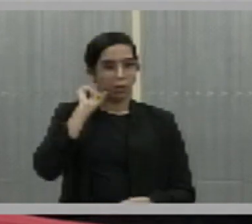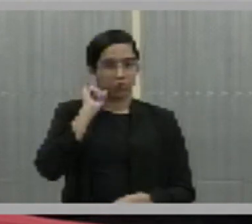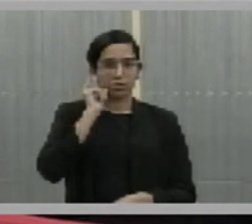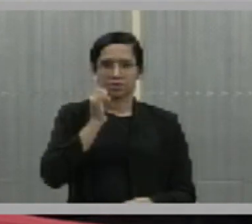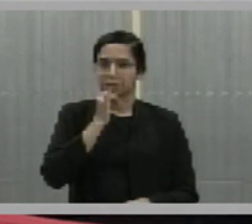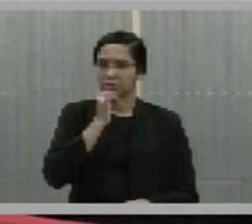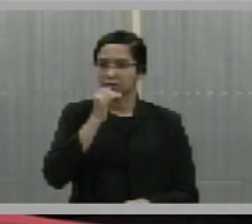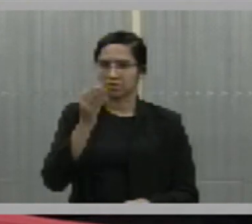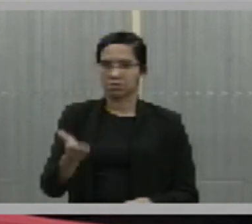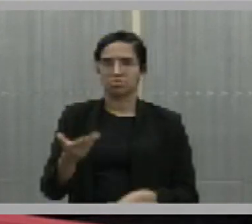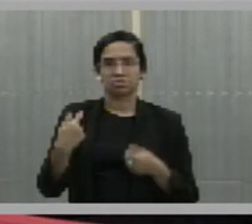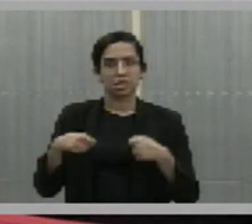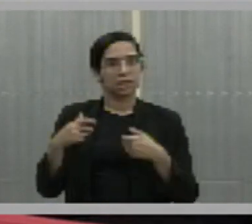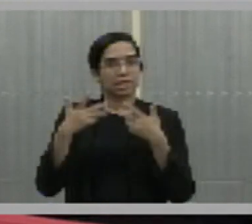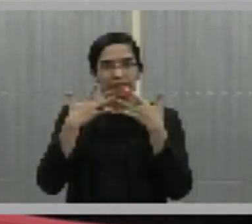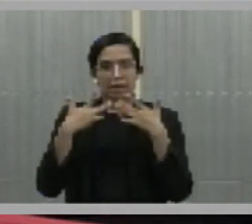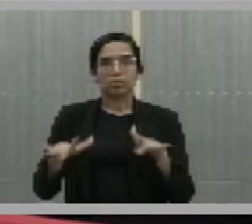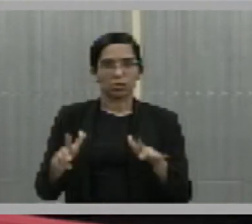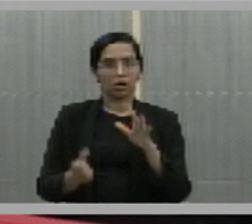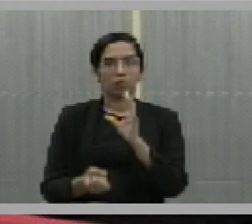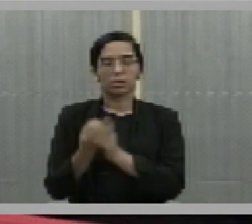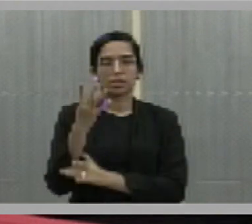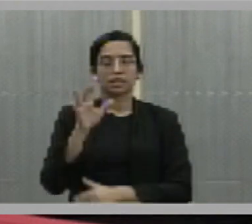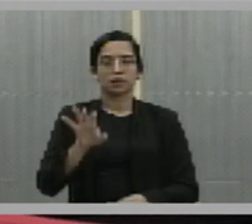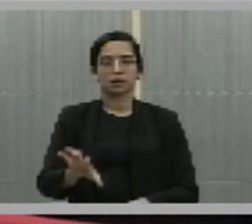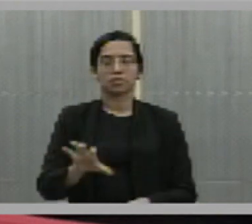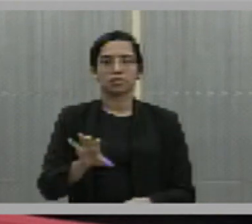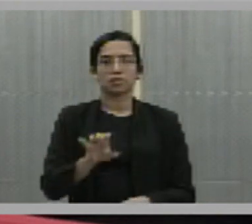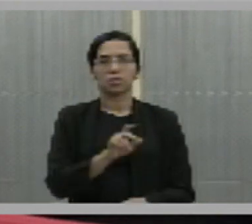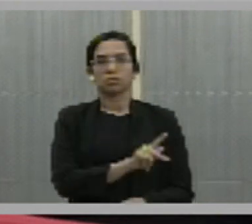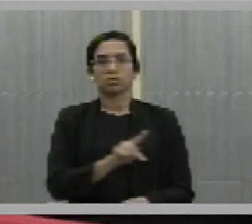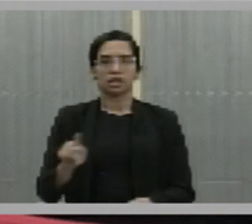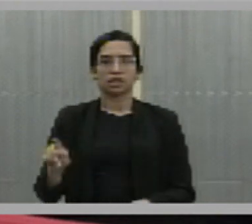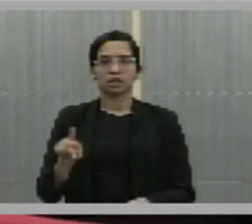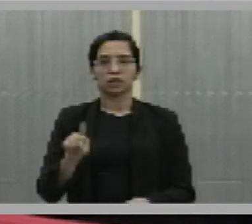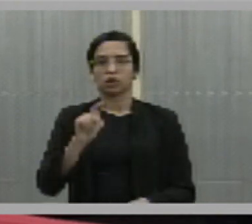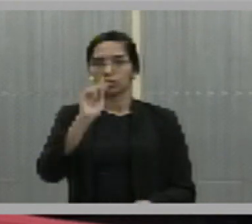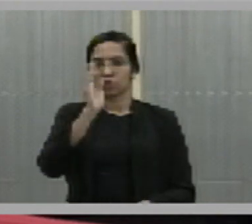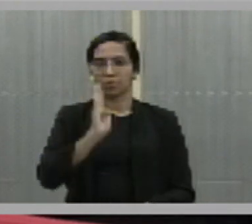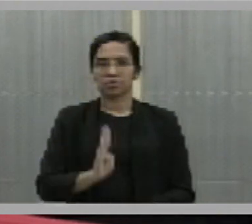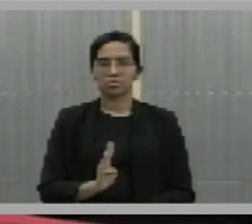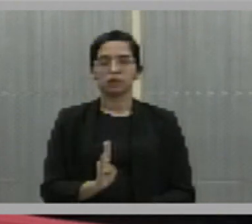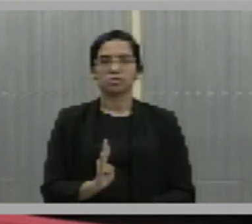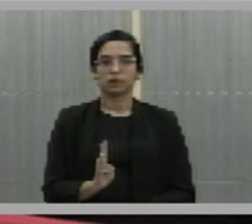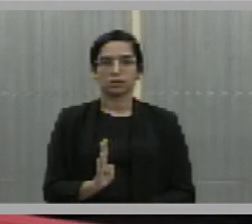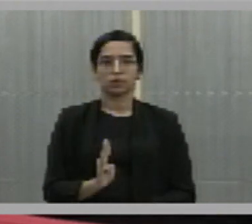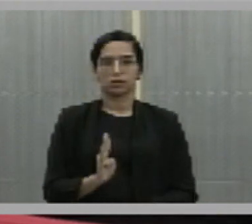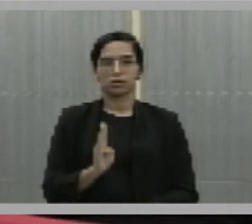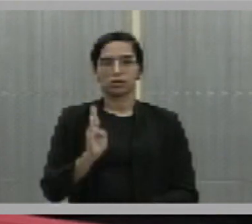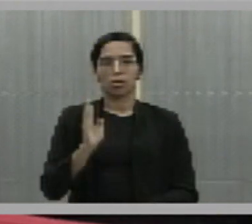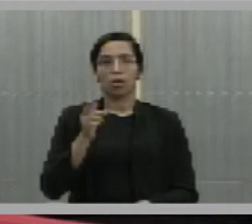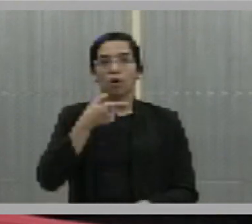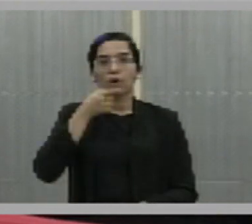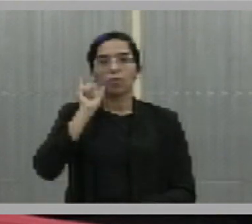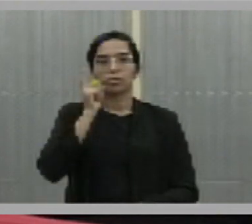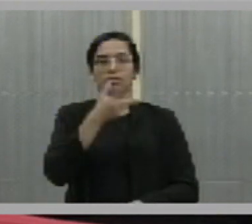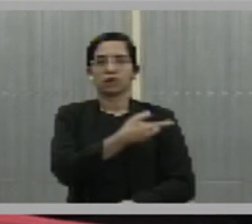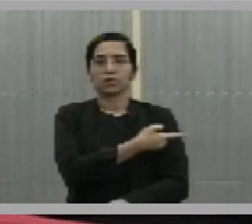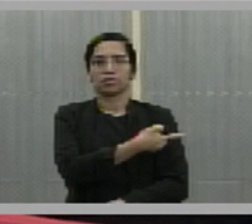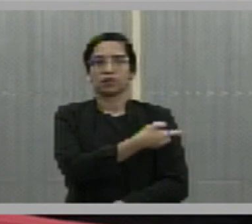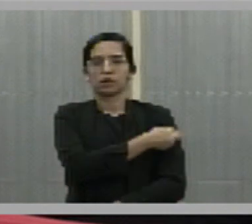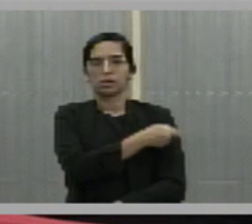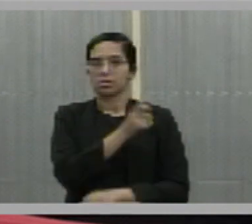o normal e o natural. O próprio presidente da República se vacinou ontem,